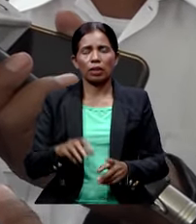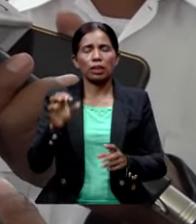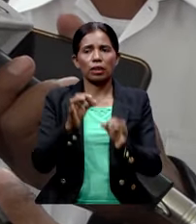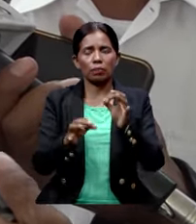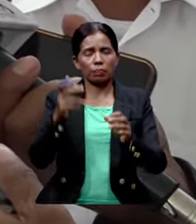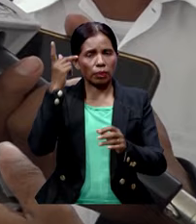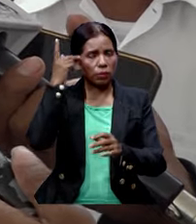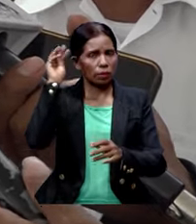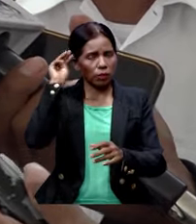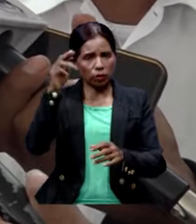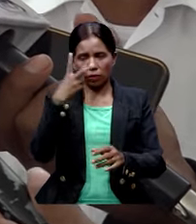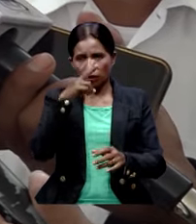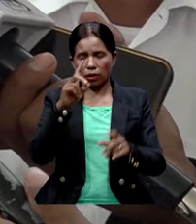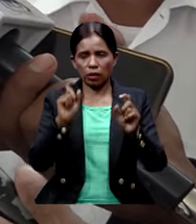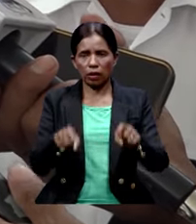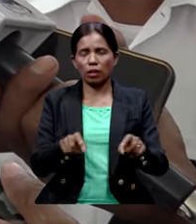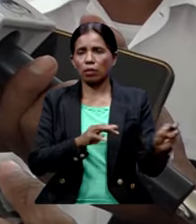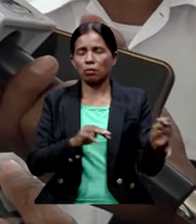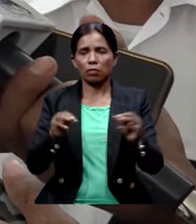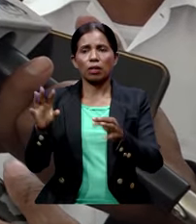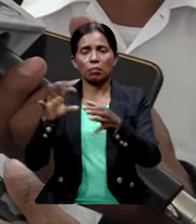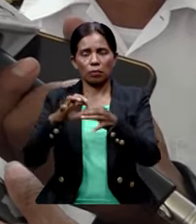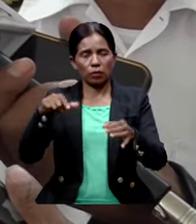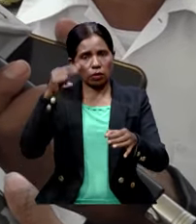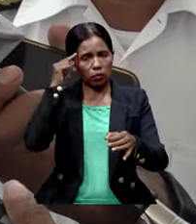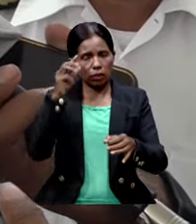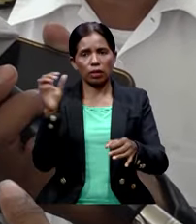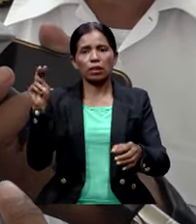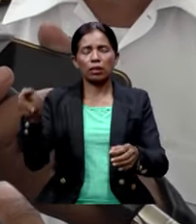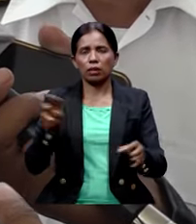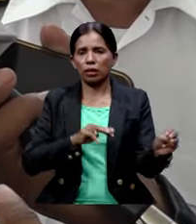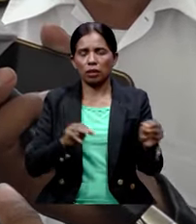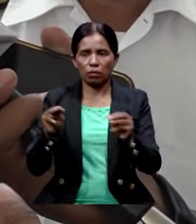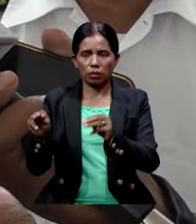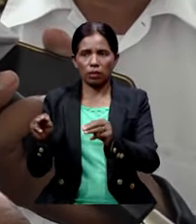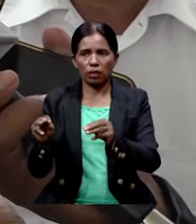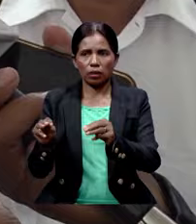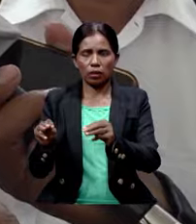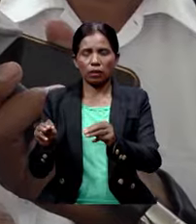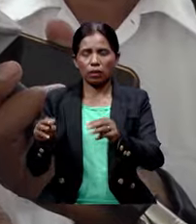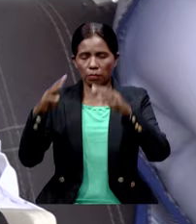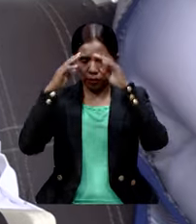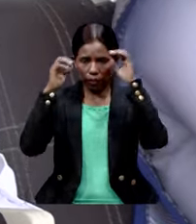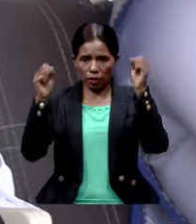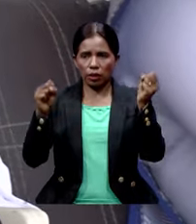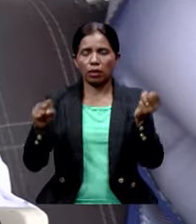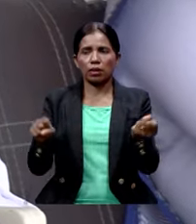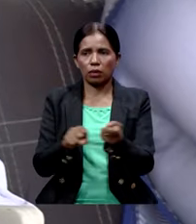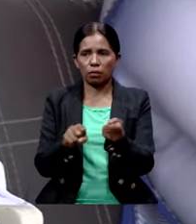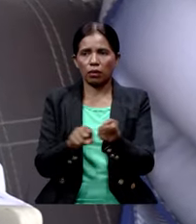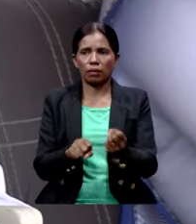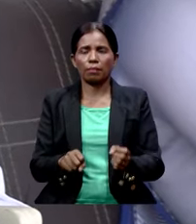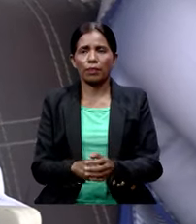é, tem que mudar membro do governo rumo, nia se muda. E presidente se apoio. Foi na